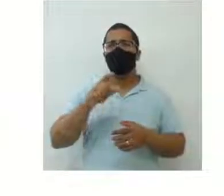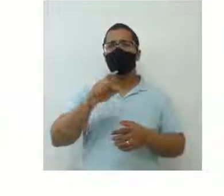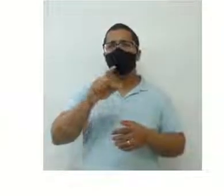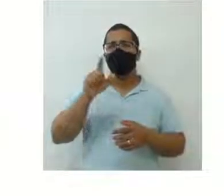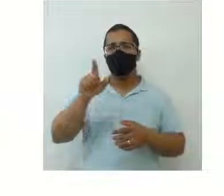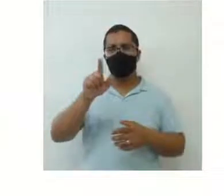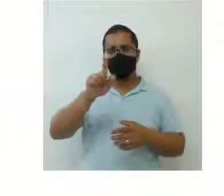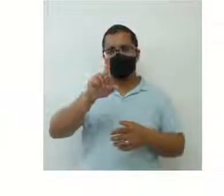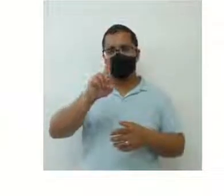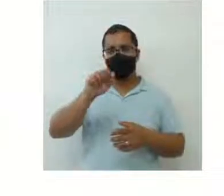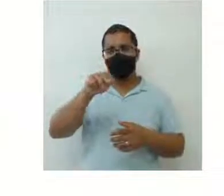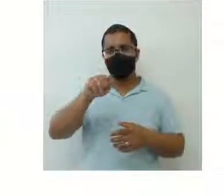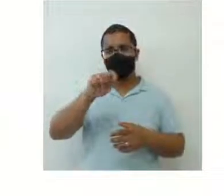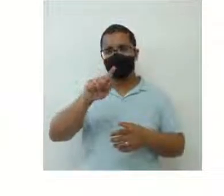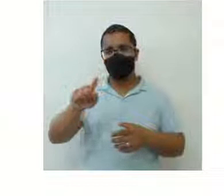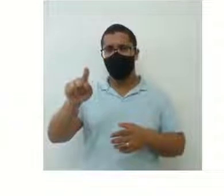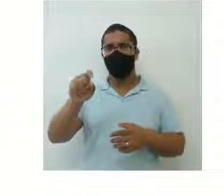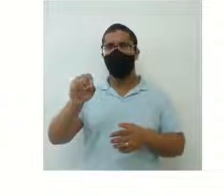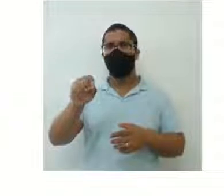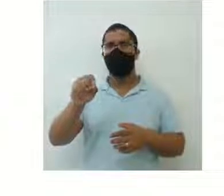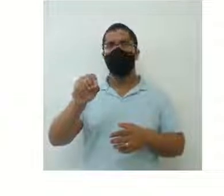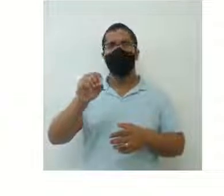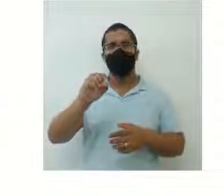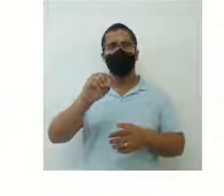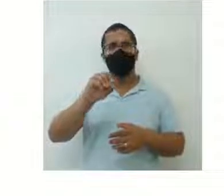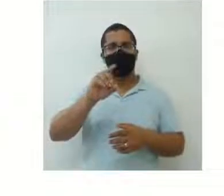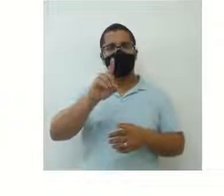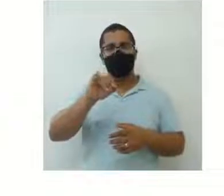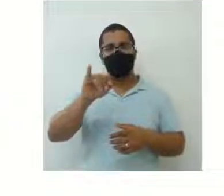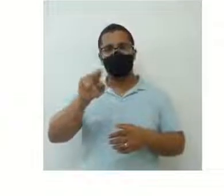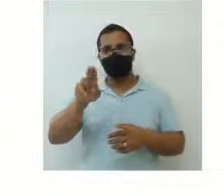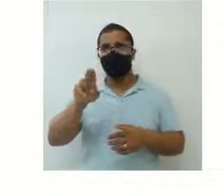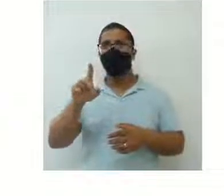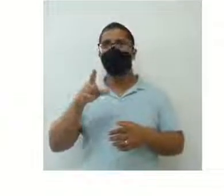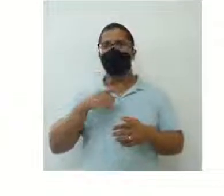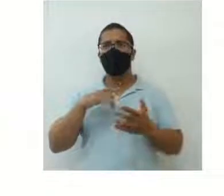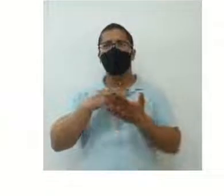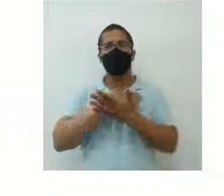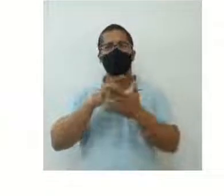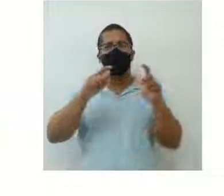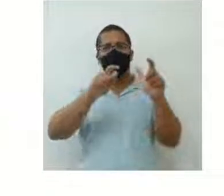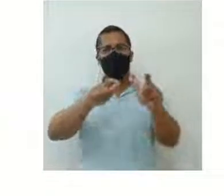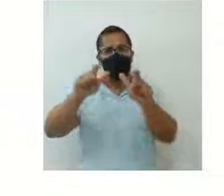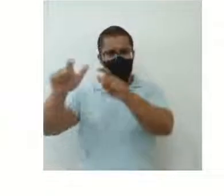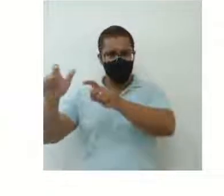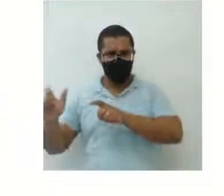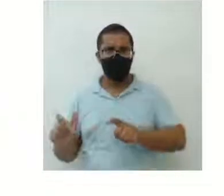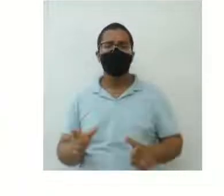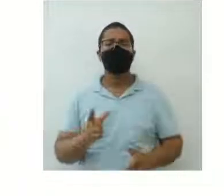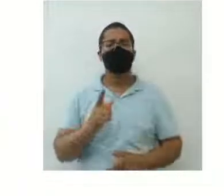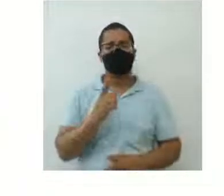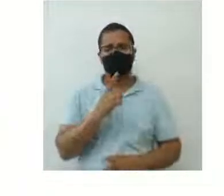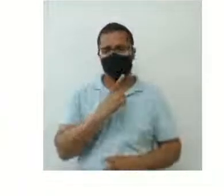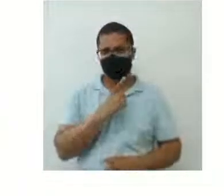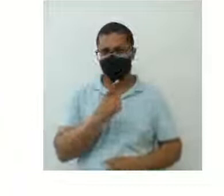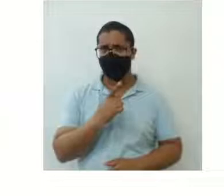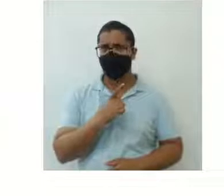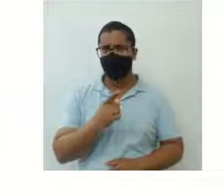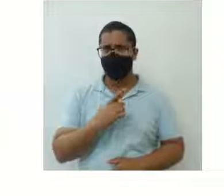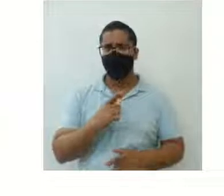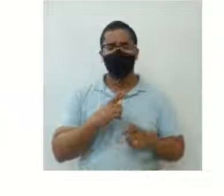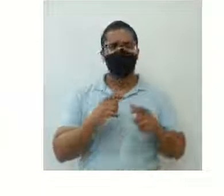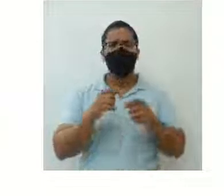Espanha, Filipinas, Holanda, pega a parte de Java, né, Sumatra e